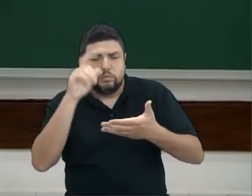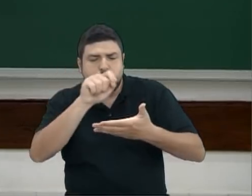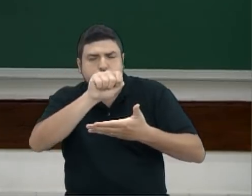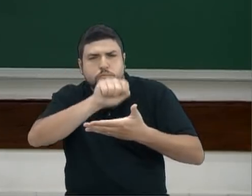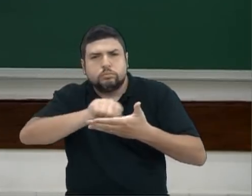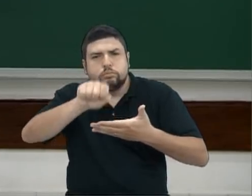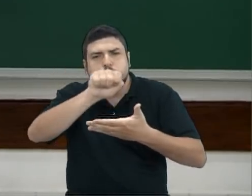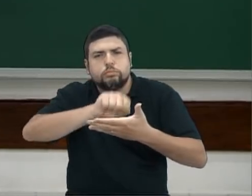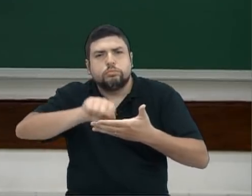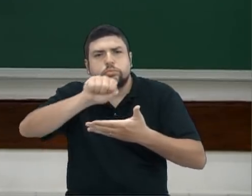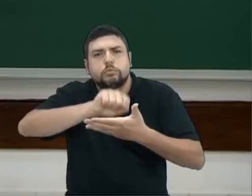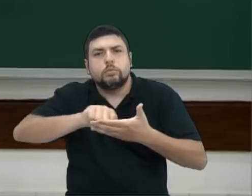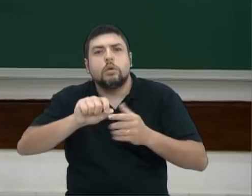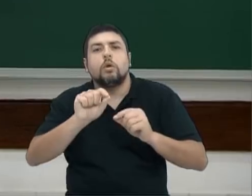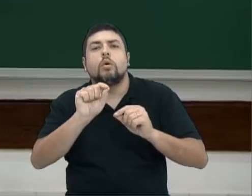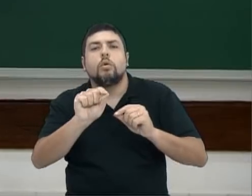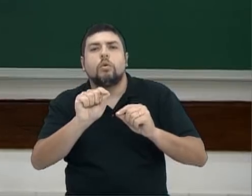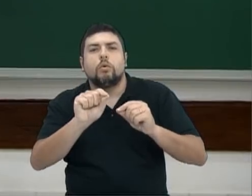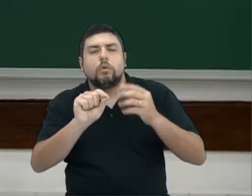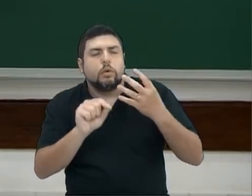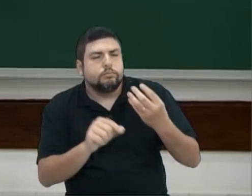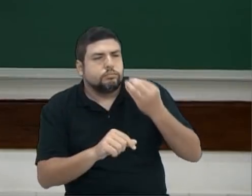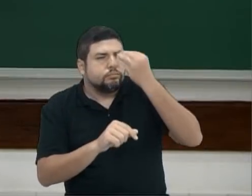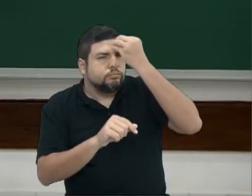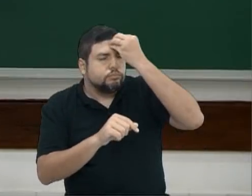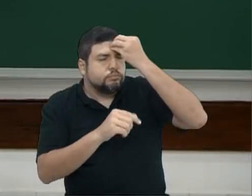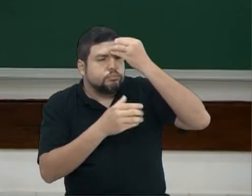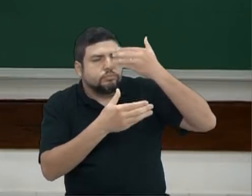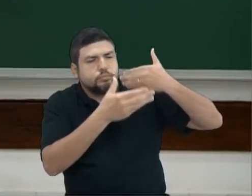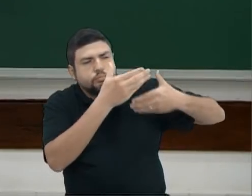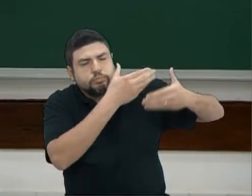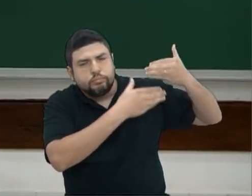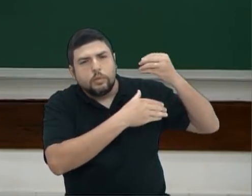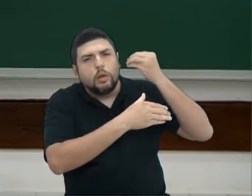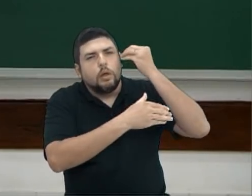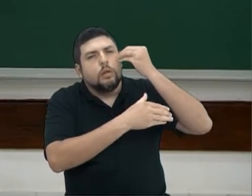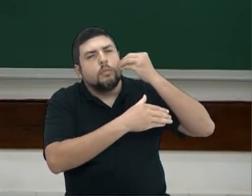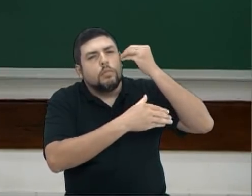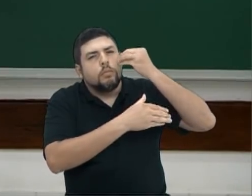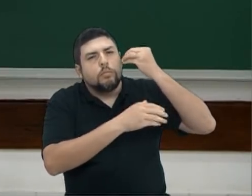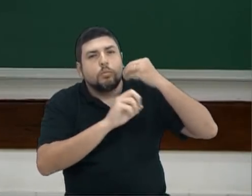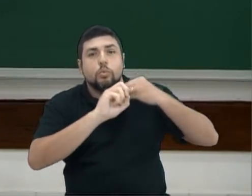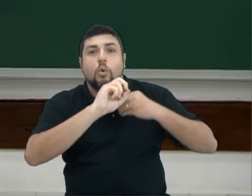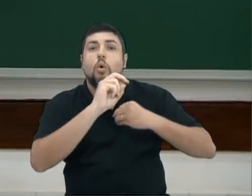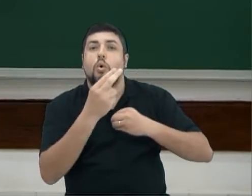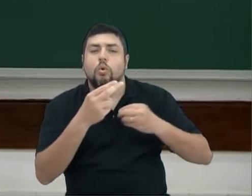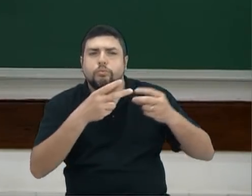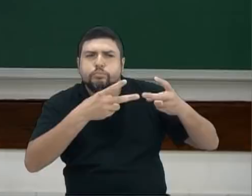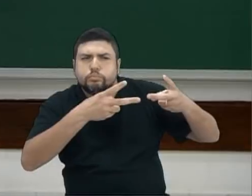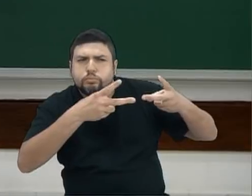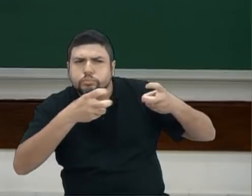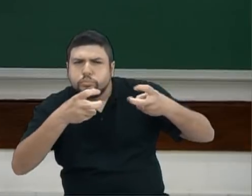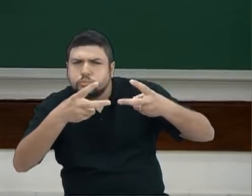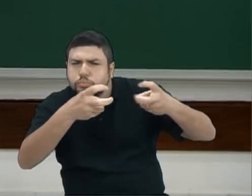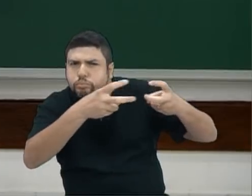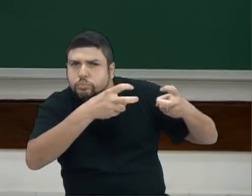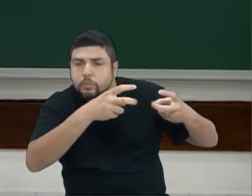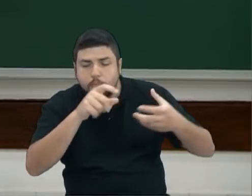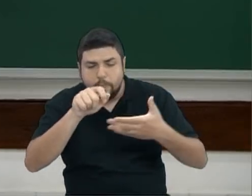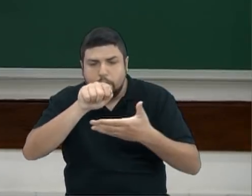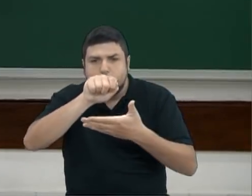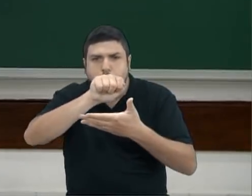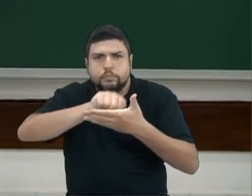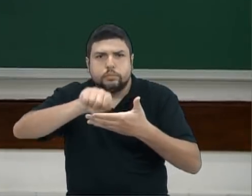contar sobre alguma experiência que ela teve, sobre alguma coisa que ela observou, e é uma escrita pessoal, que ela faz